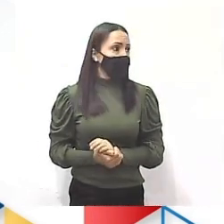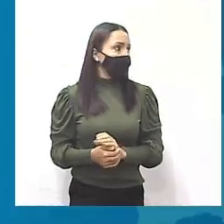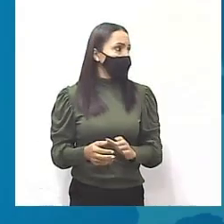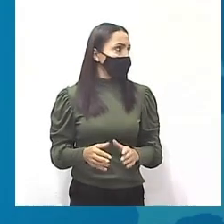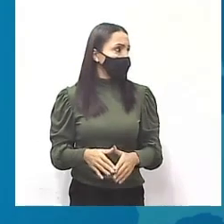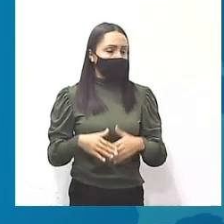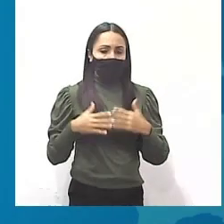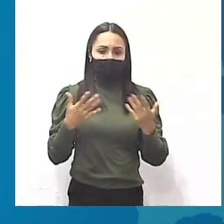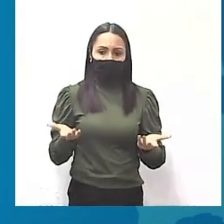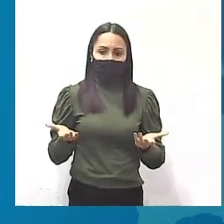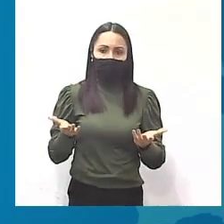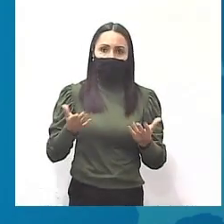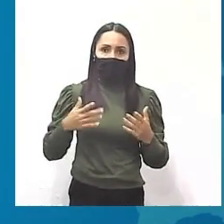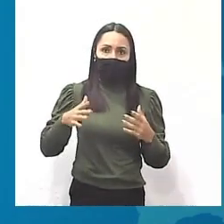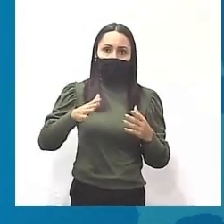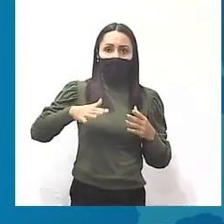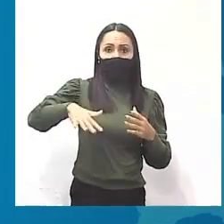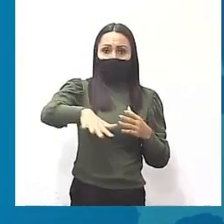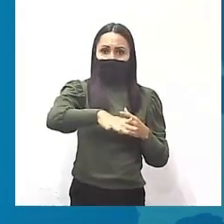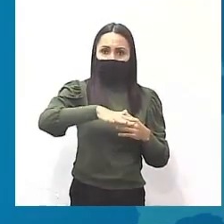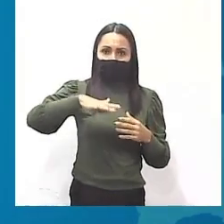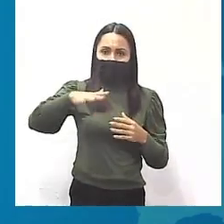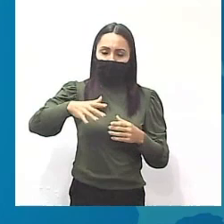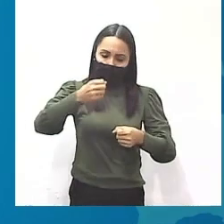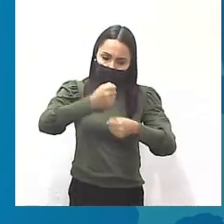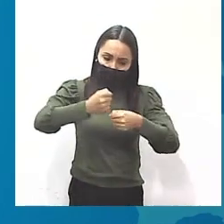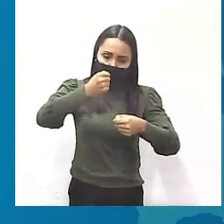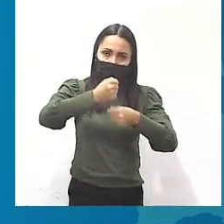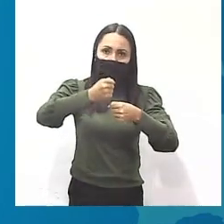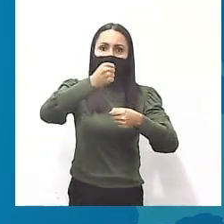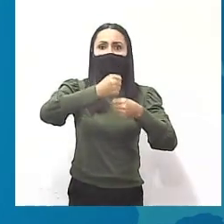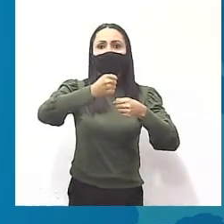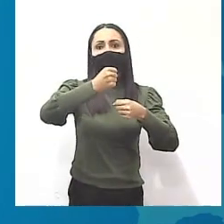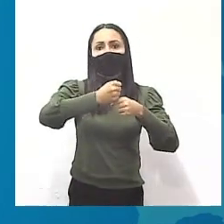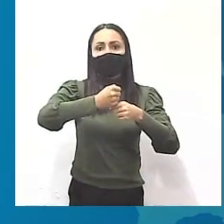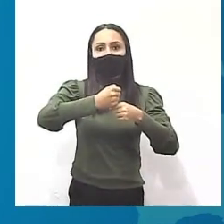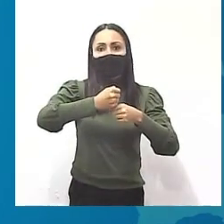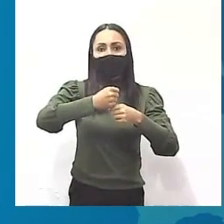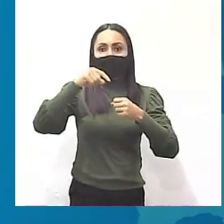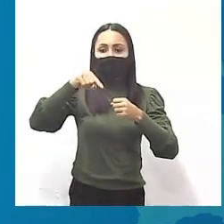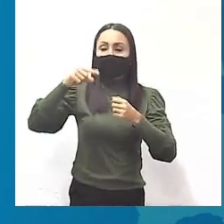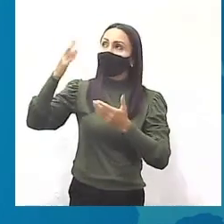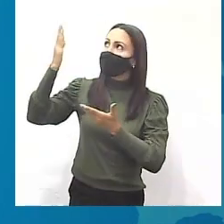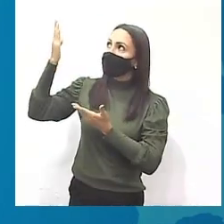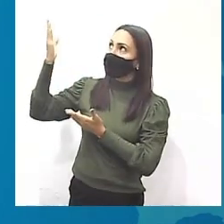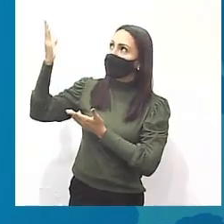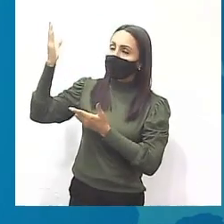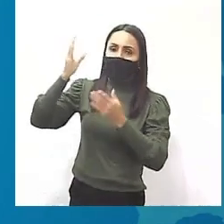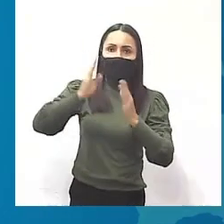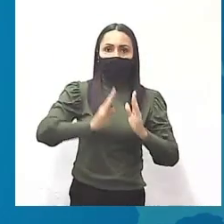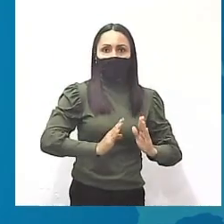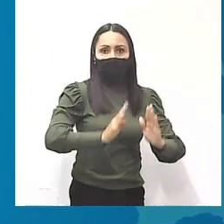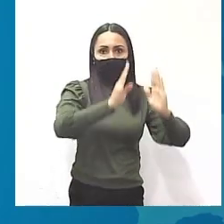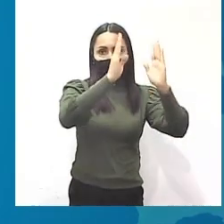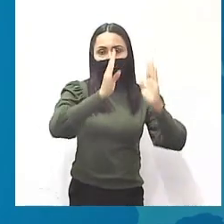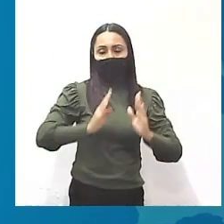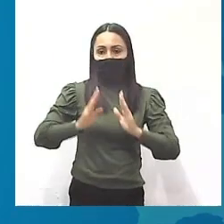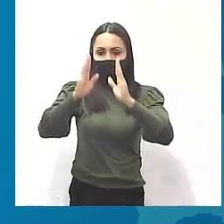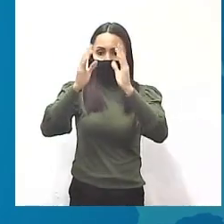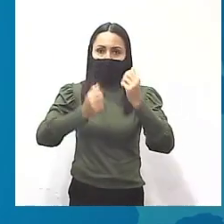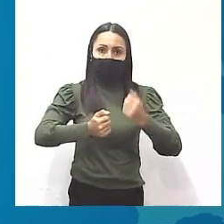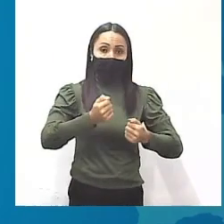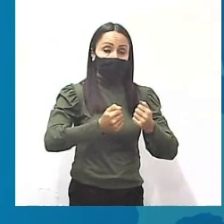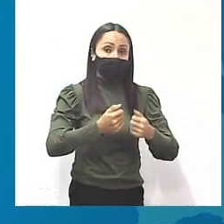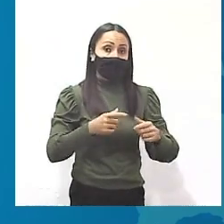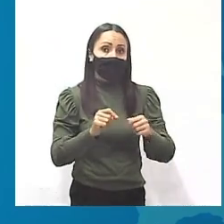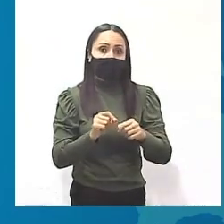do asfalto, pela questão da construção, né, ali dos prédios, dos carros, que vão